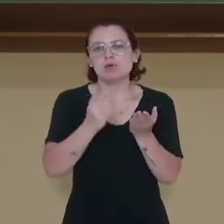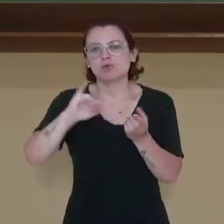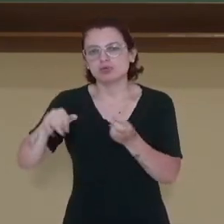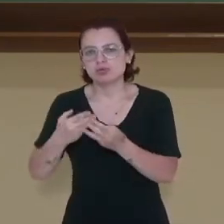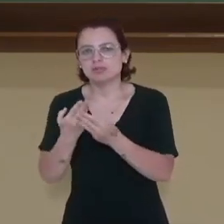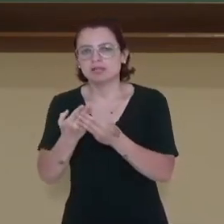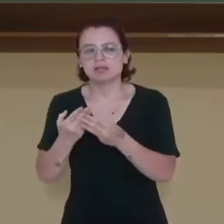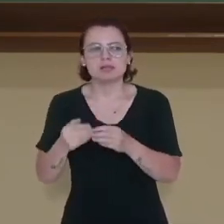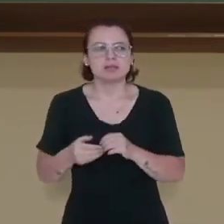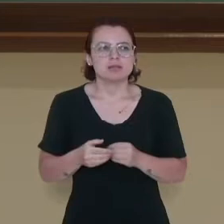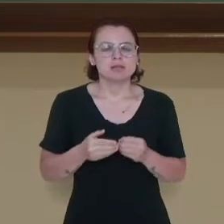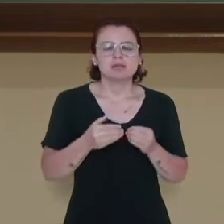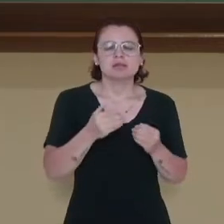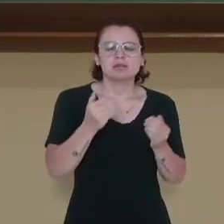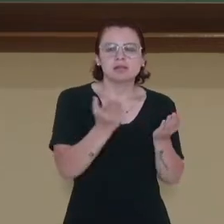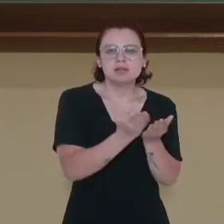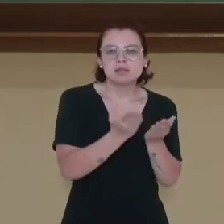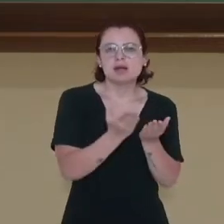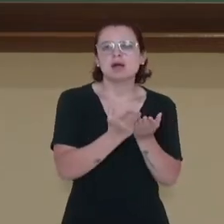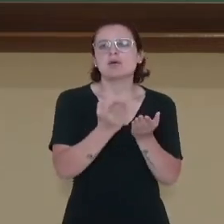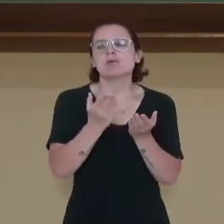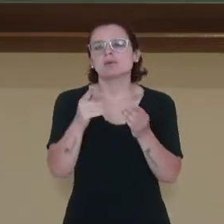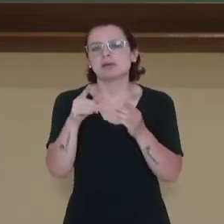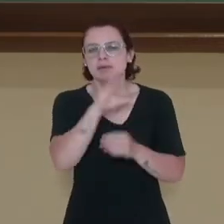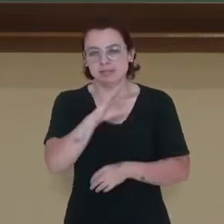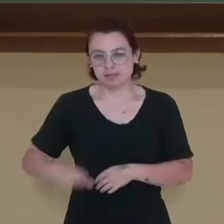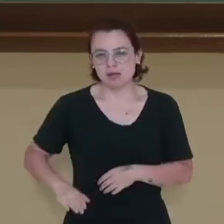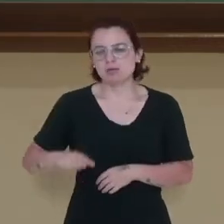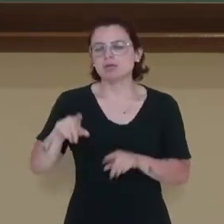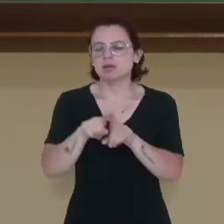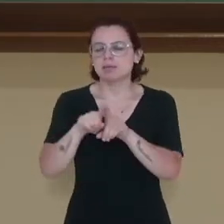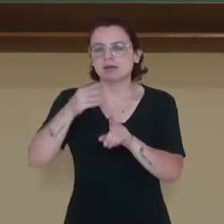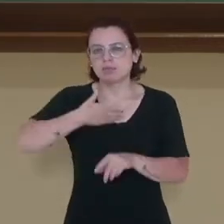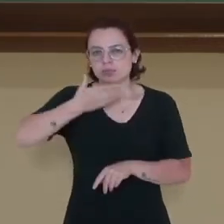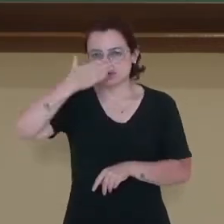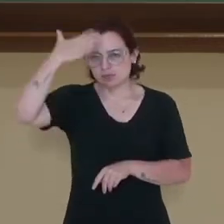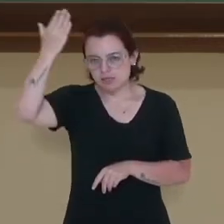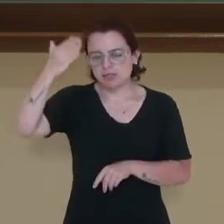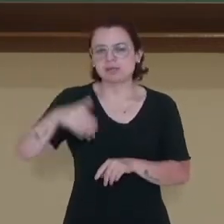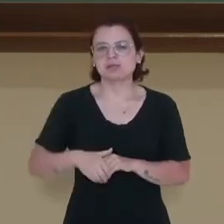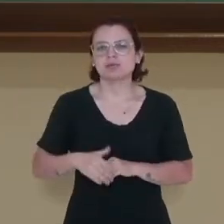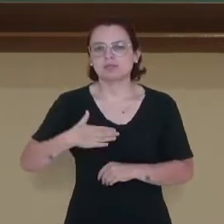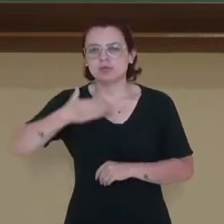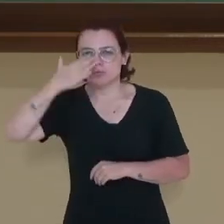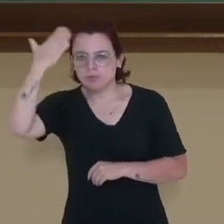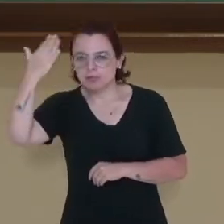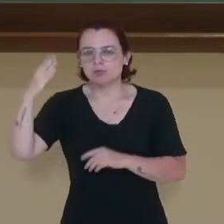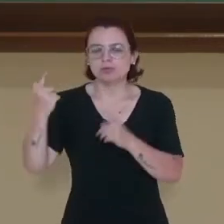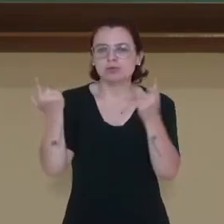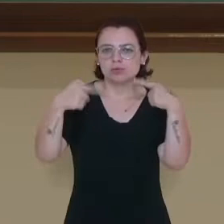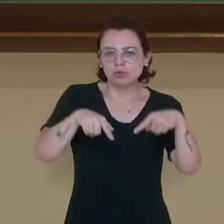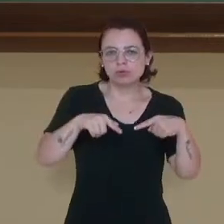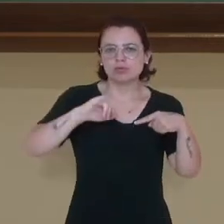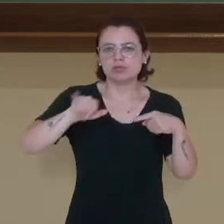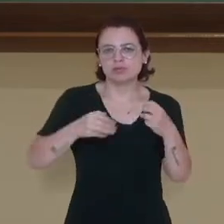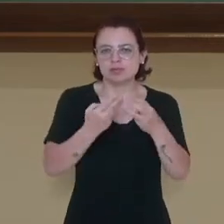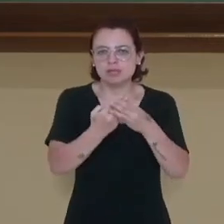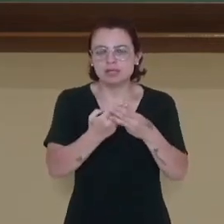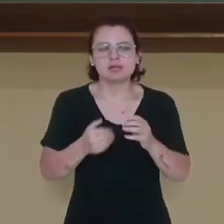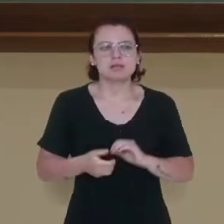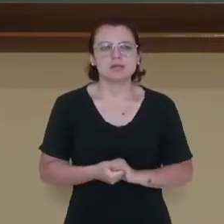melhor dizendo, cristãos e muçulmanos, entre muçulmanos e judeus, entre pessoas hindus e